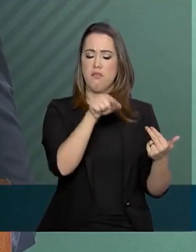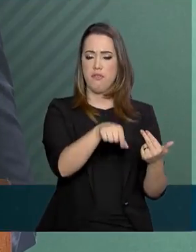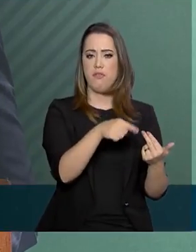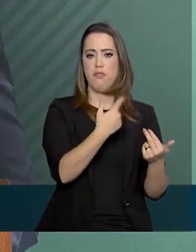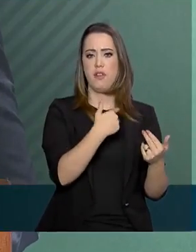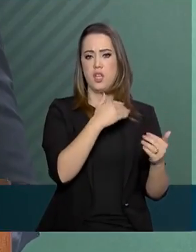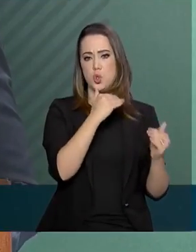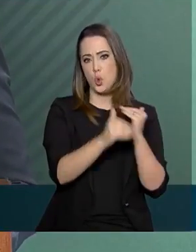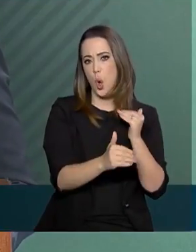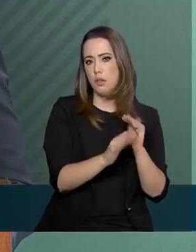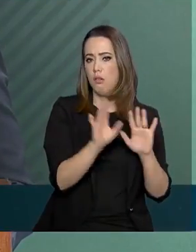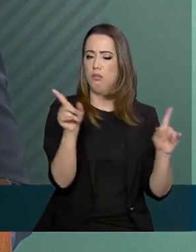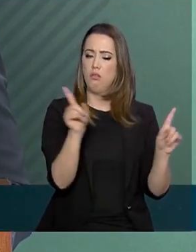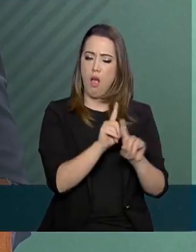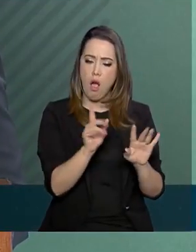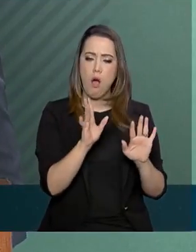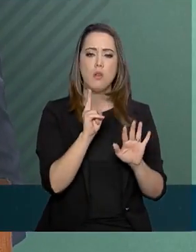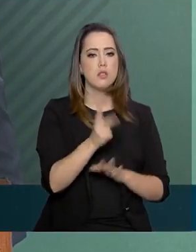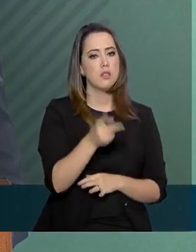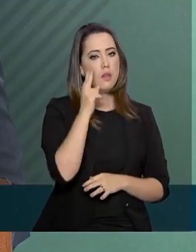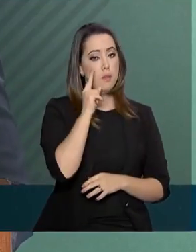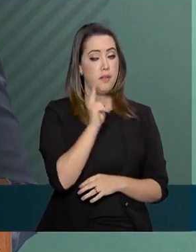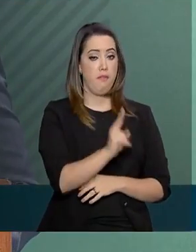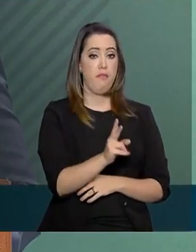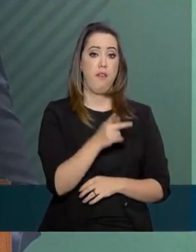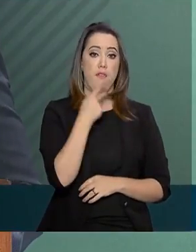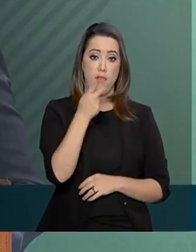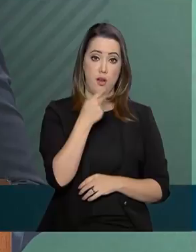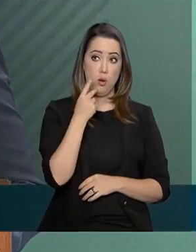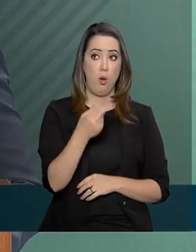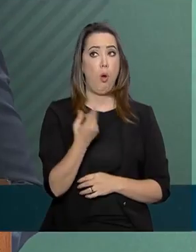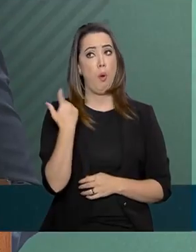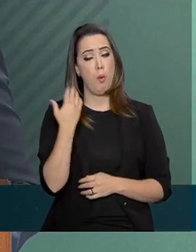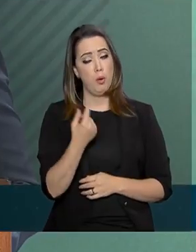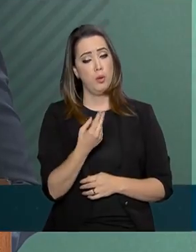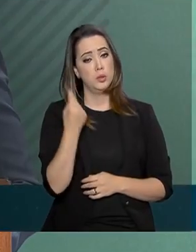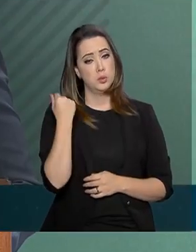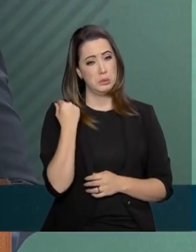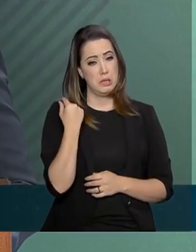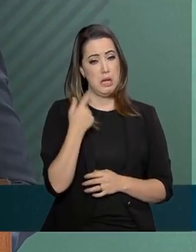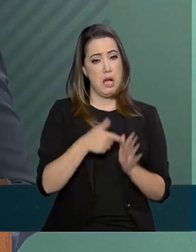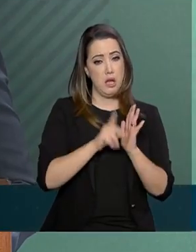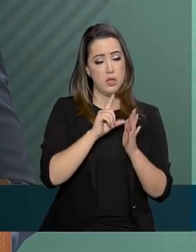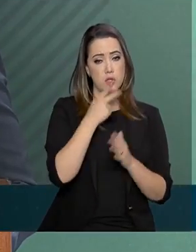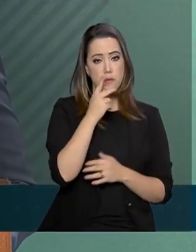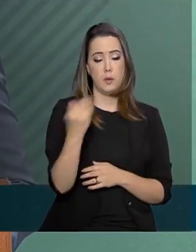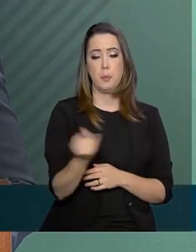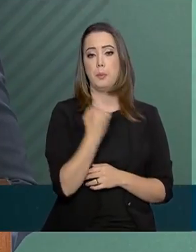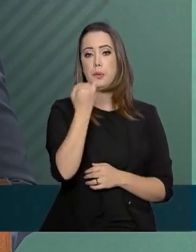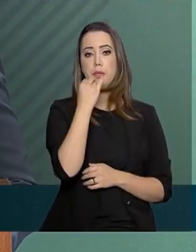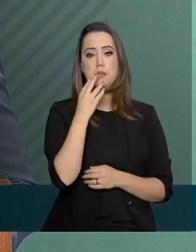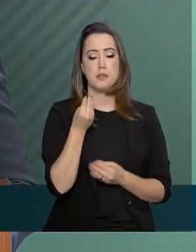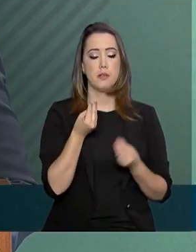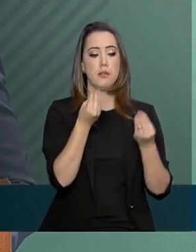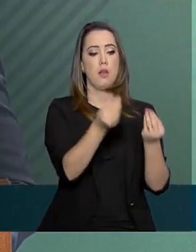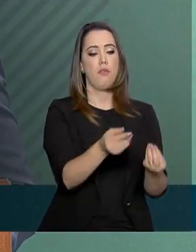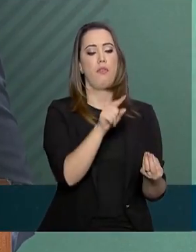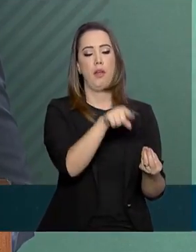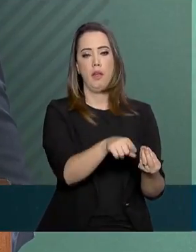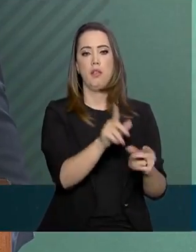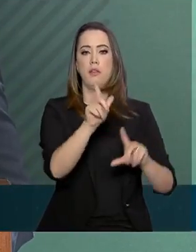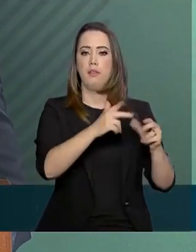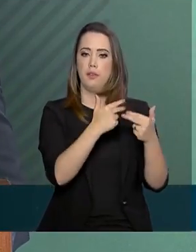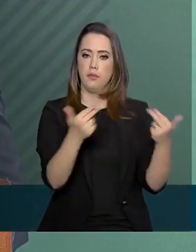entende algumas vezes já vocalizou recentemente inclusive é a importância que ele atribui a